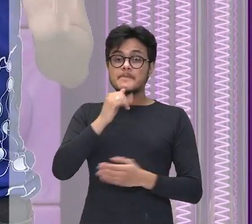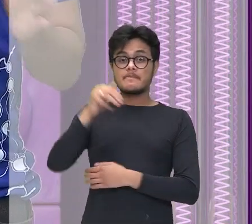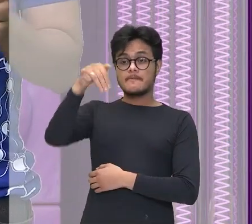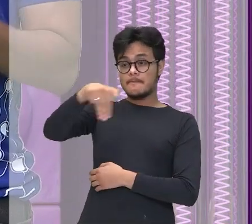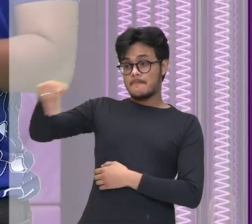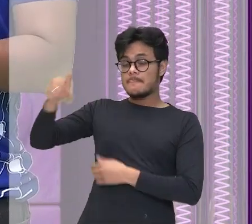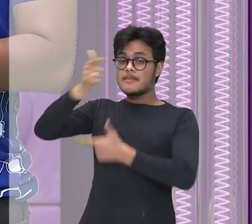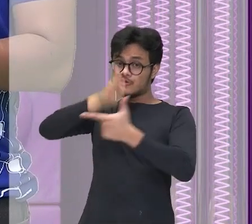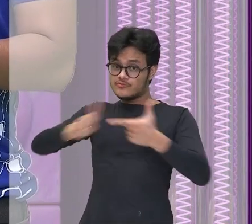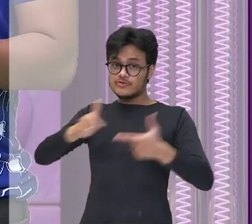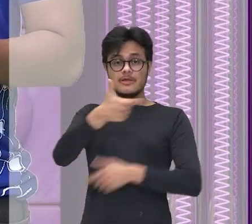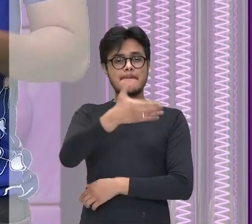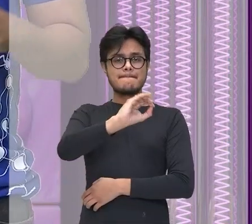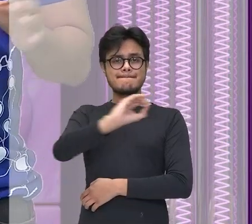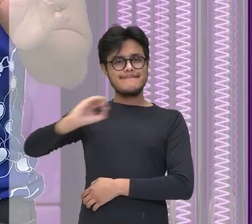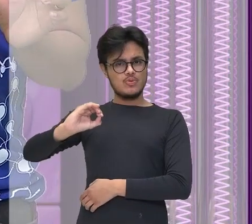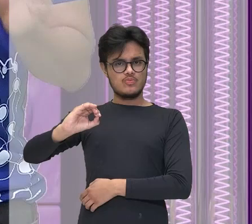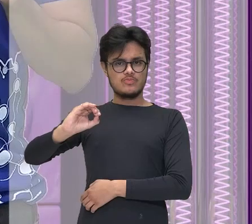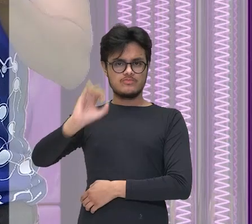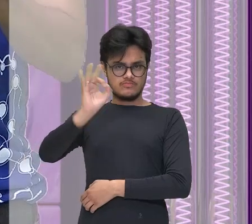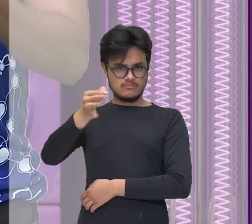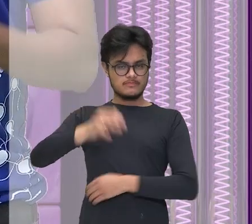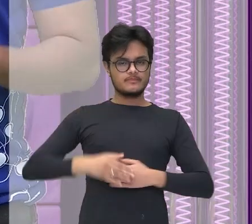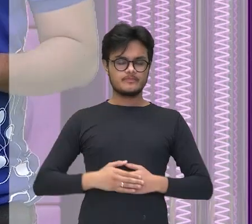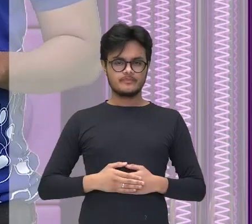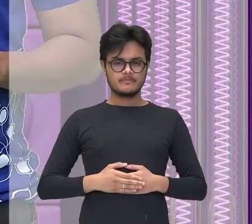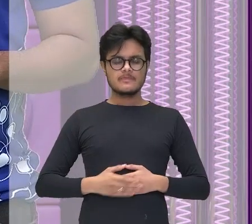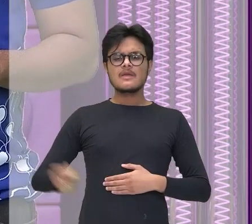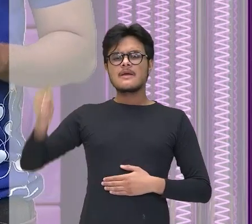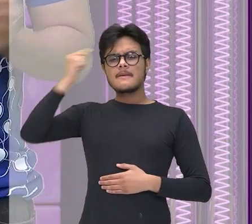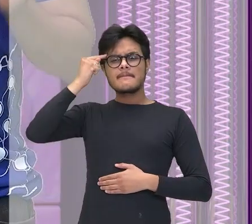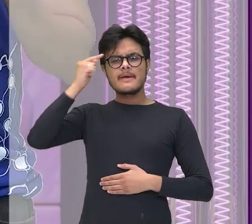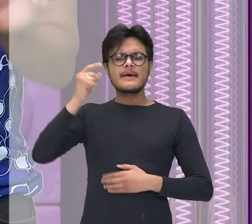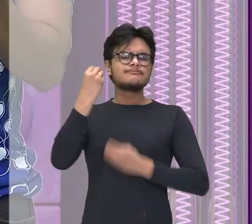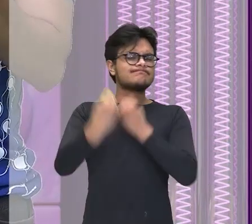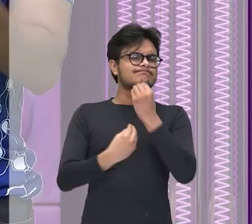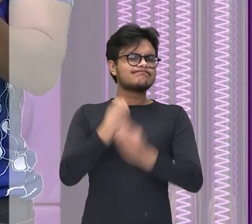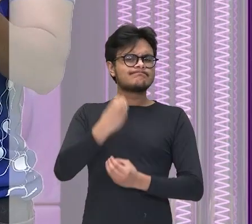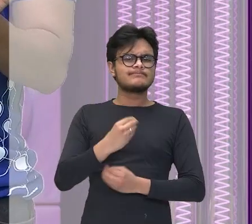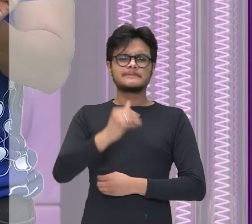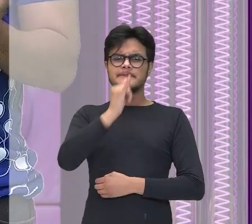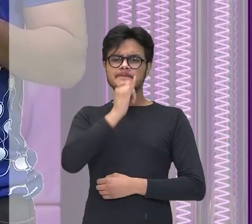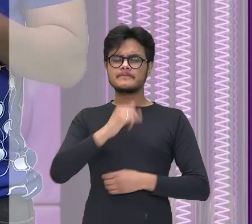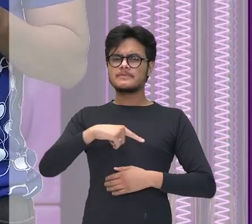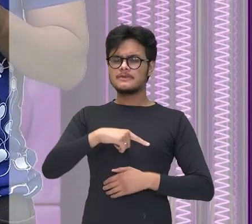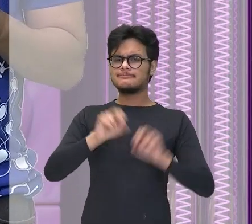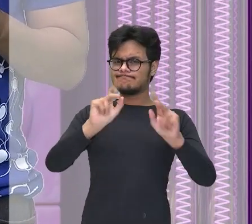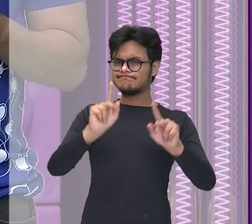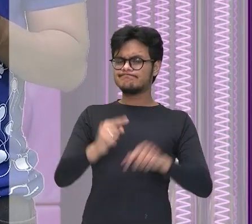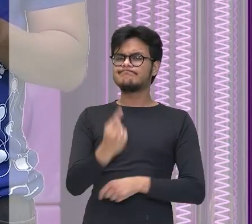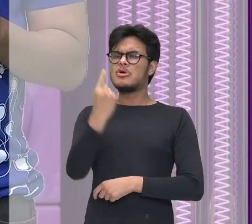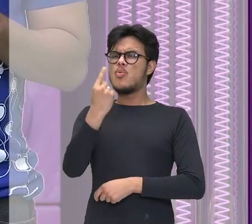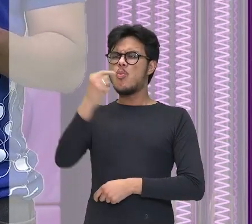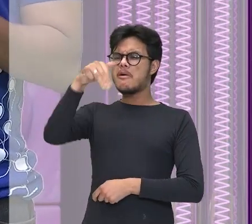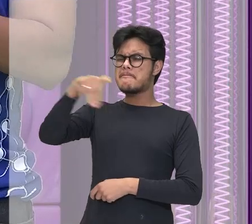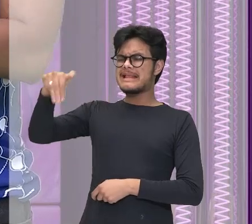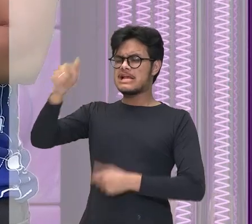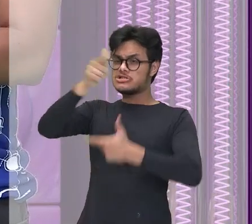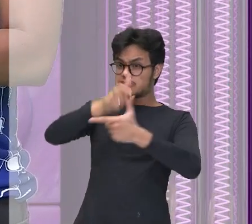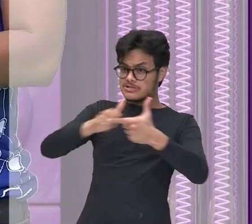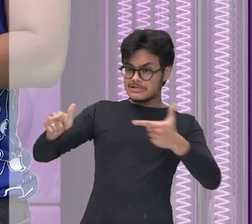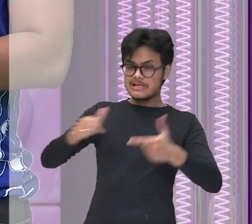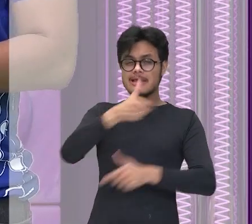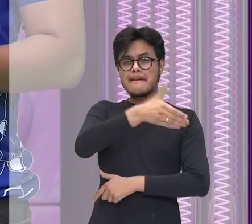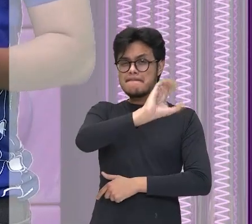em 1000 partes. Agora, você imagina pegar 1 milímetro e dividir ele em